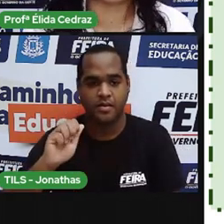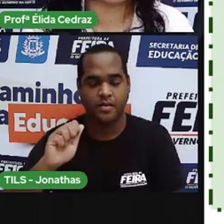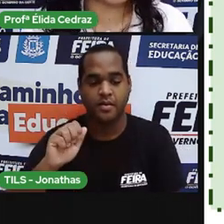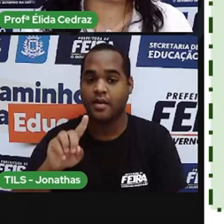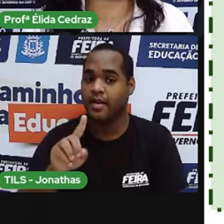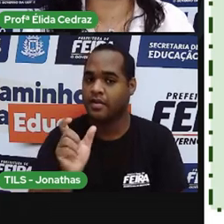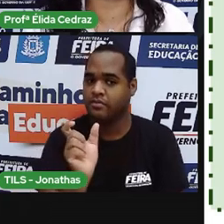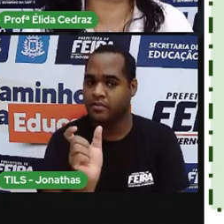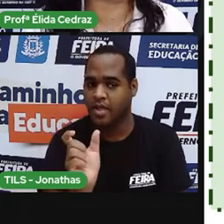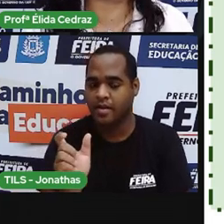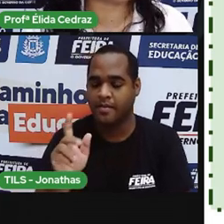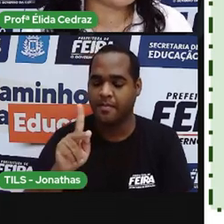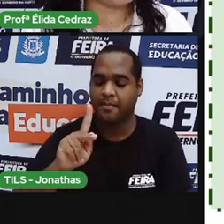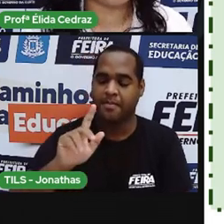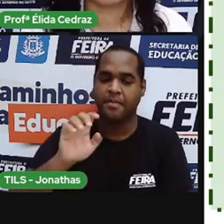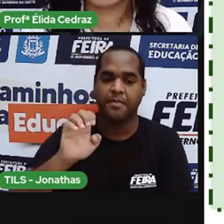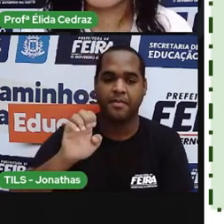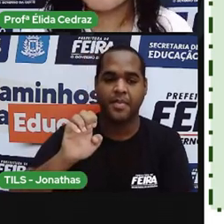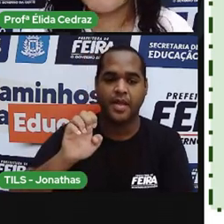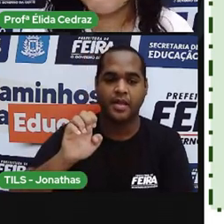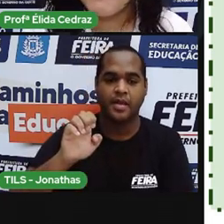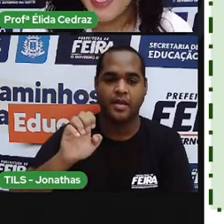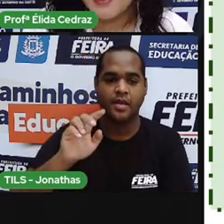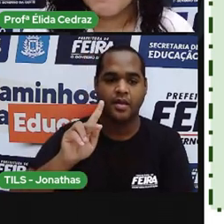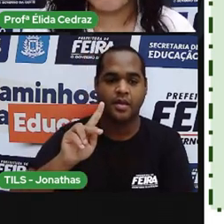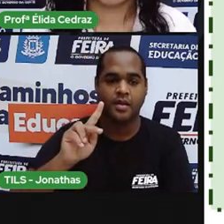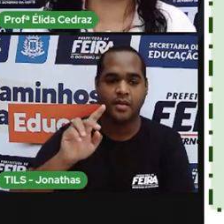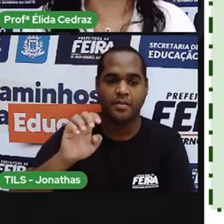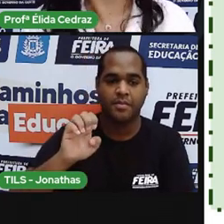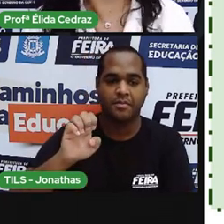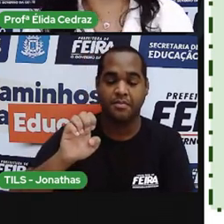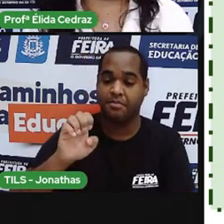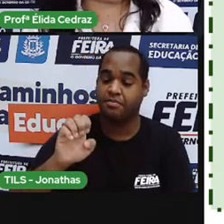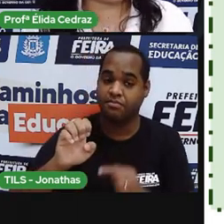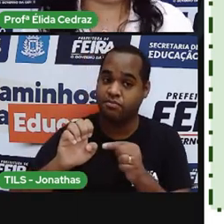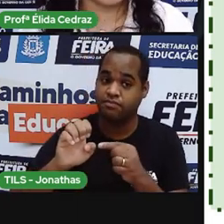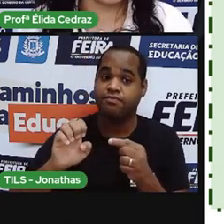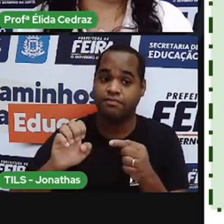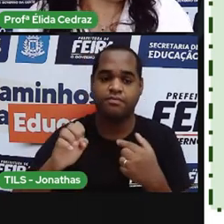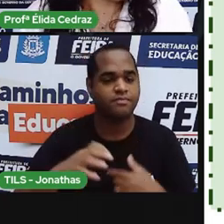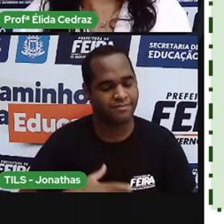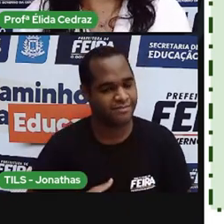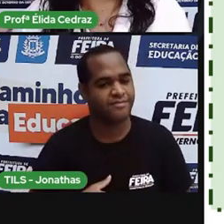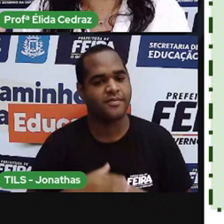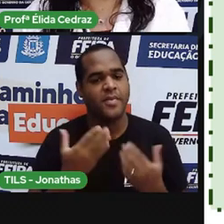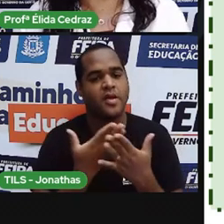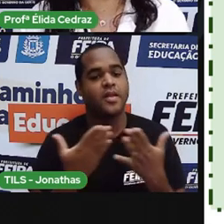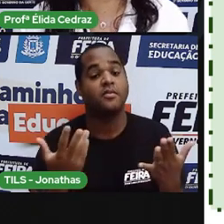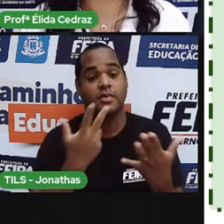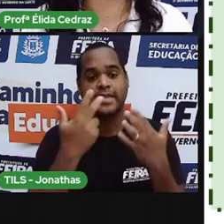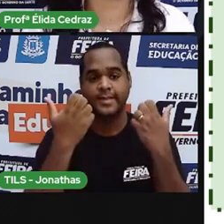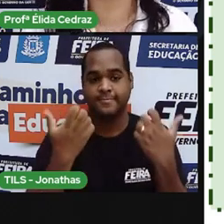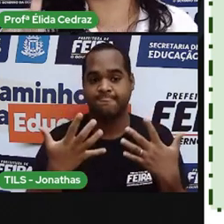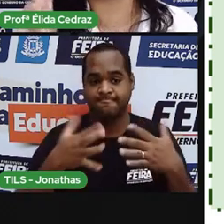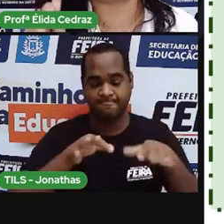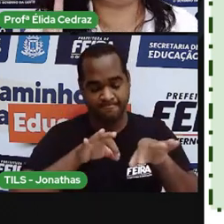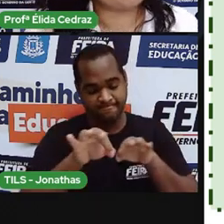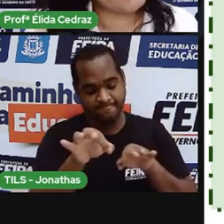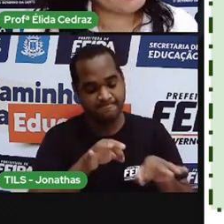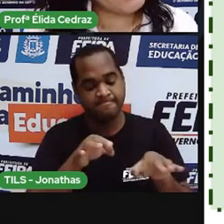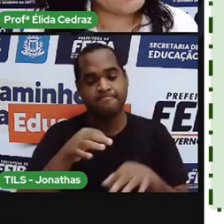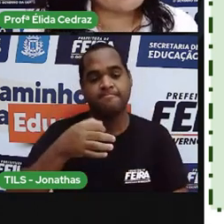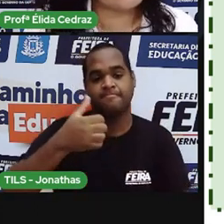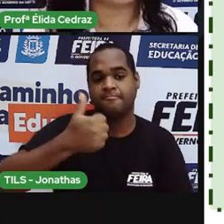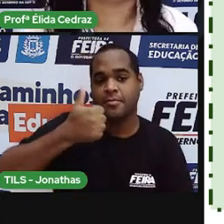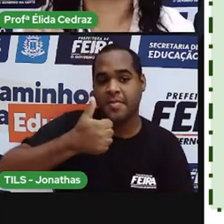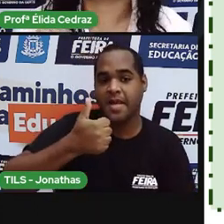mesma sílaba inicial, pé. Então, além de poder organizar pela